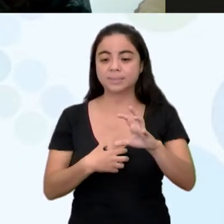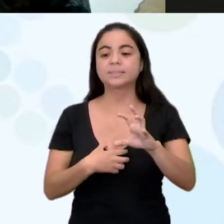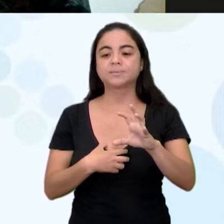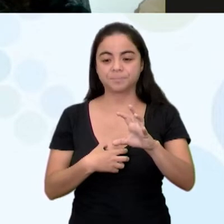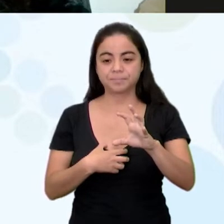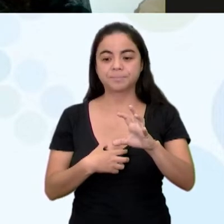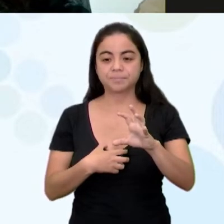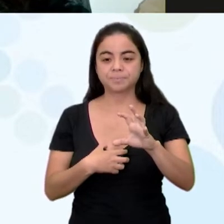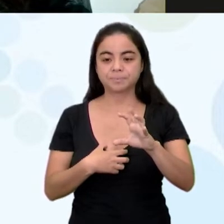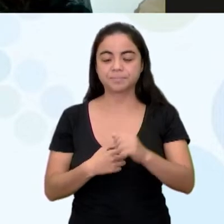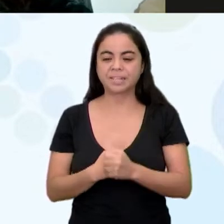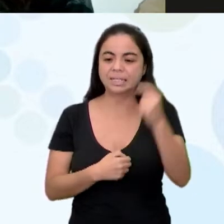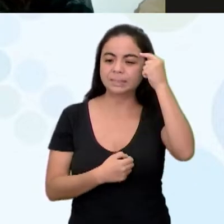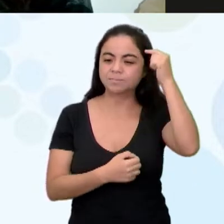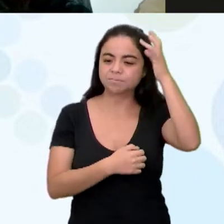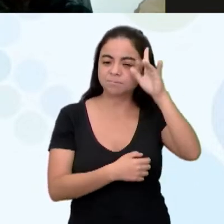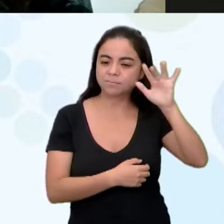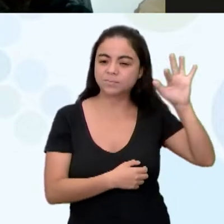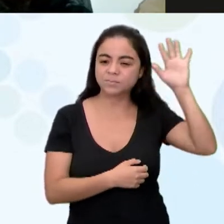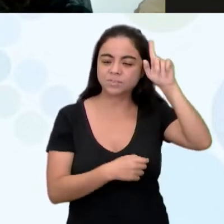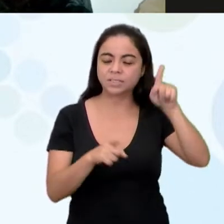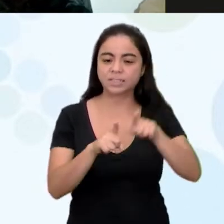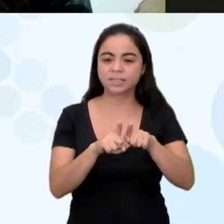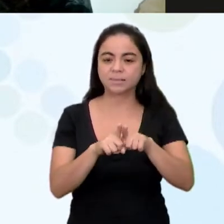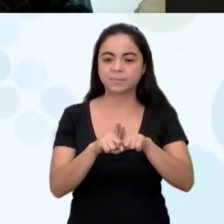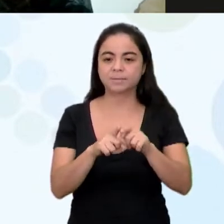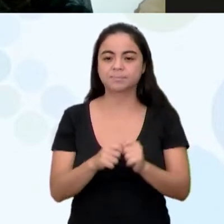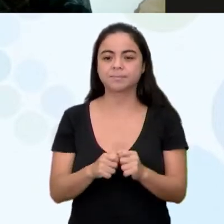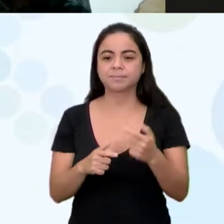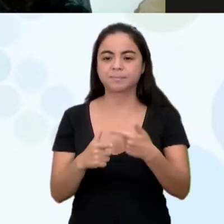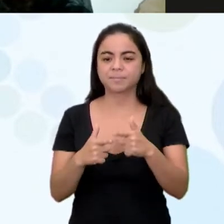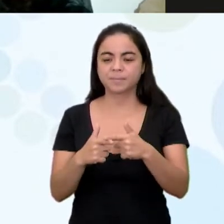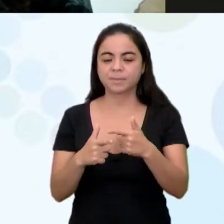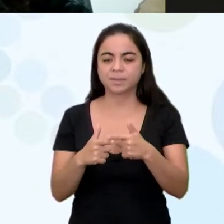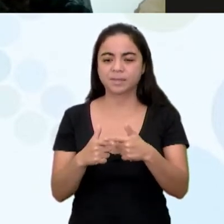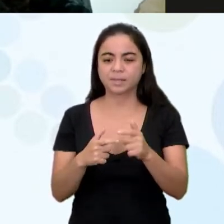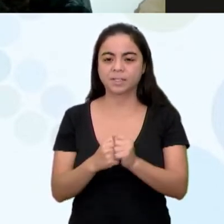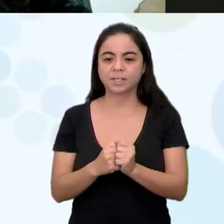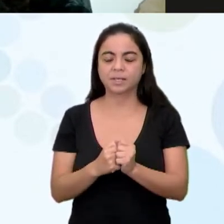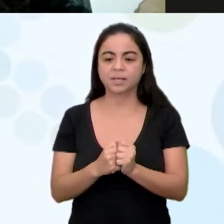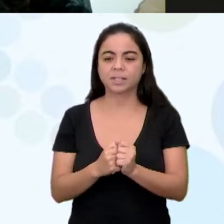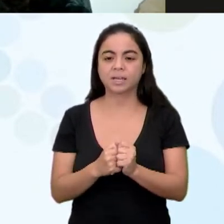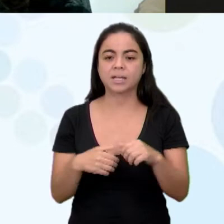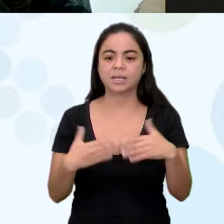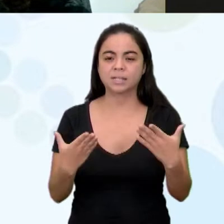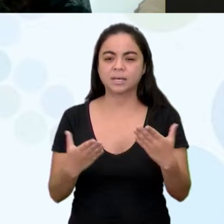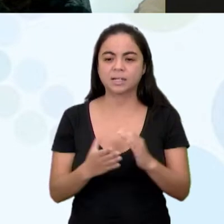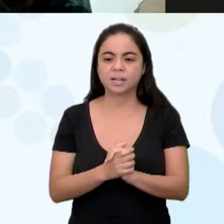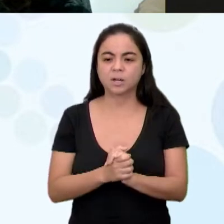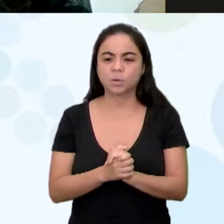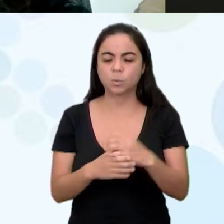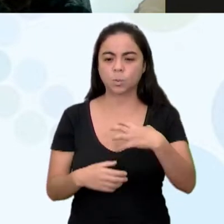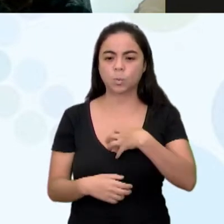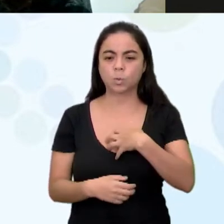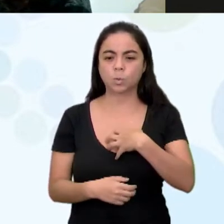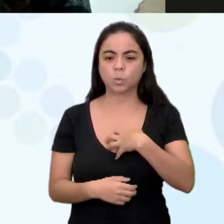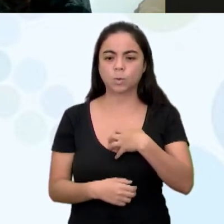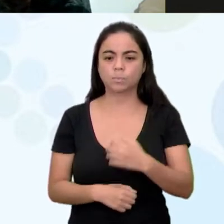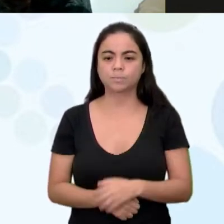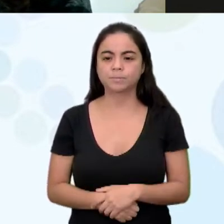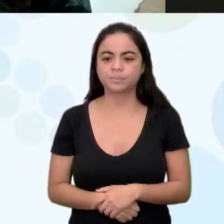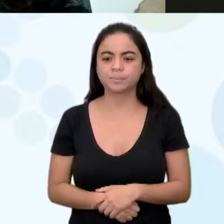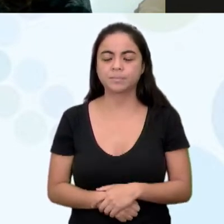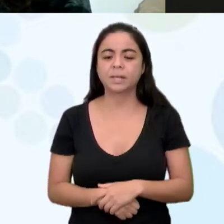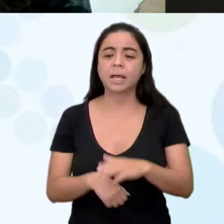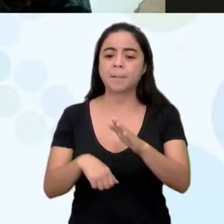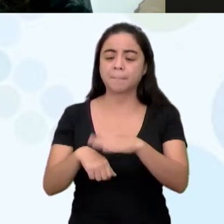e criar essa reflexão, né? Então a charge comenta, né, que a onça pintada fala que a madeira deve estar sendo cortada para